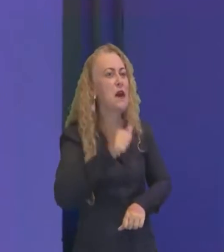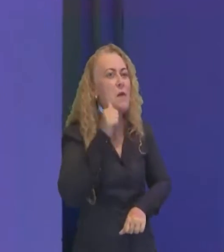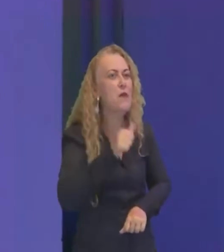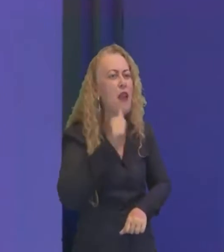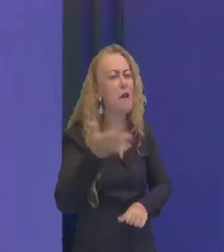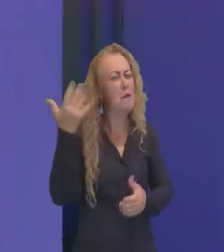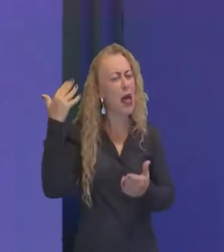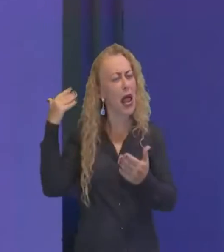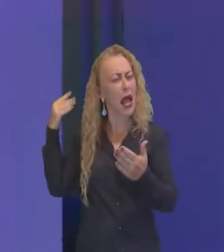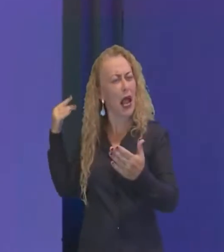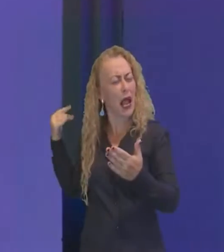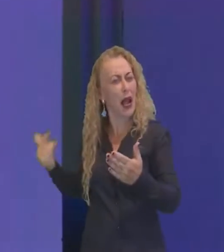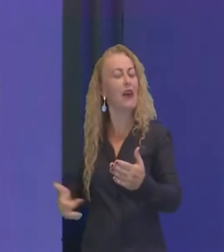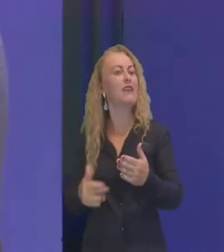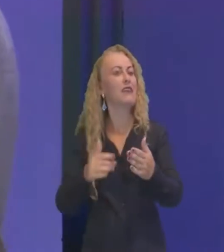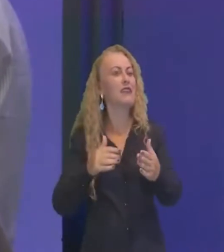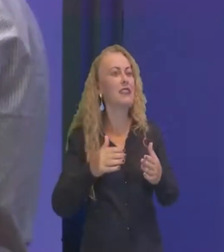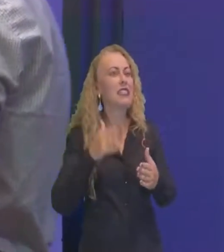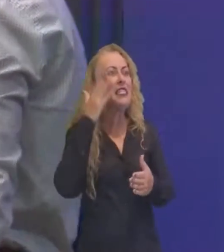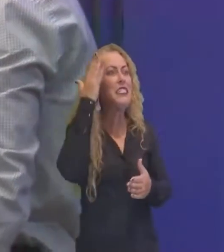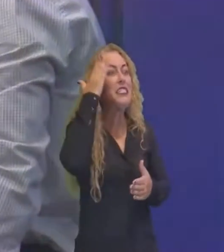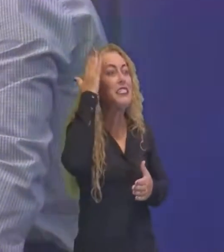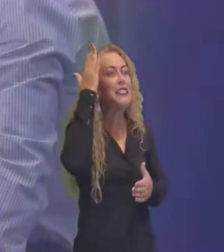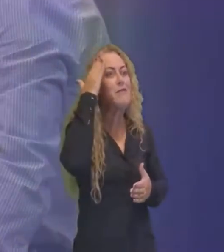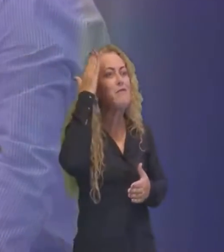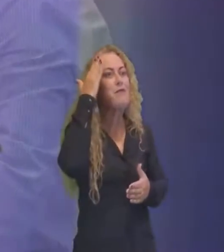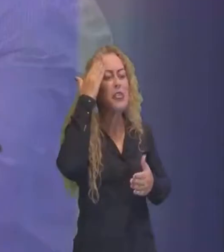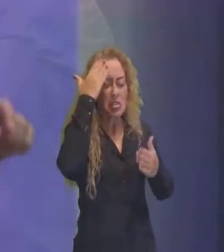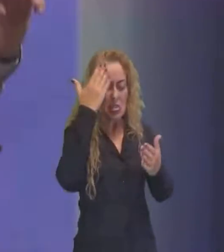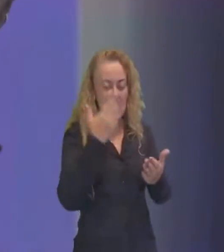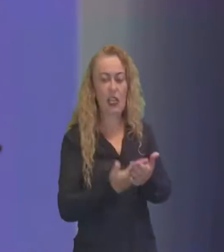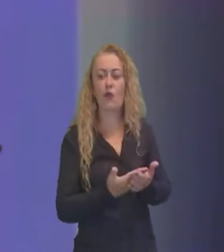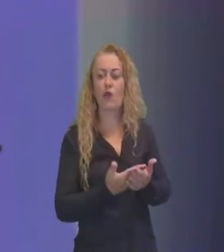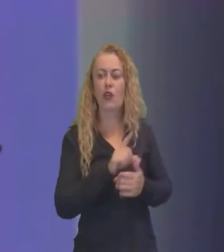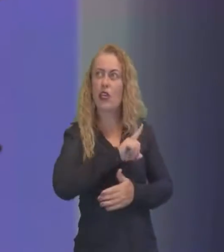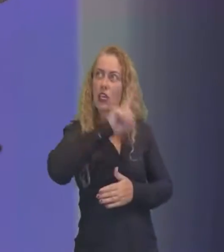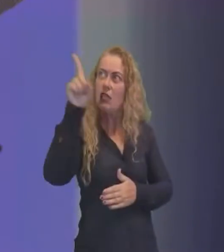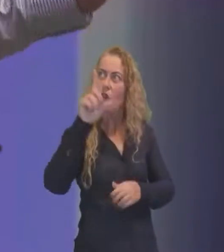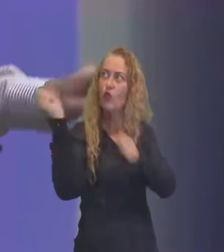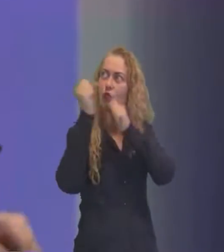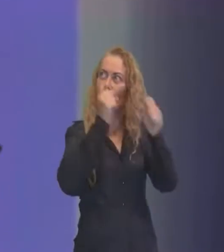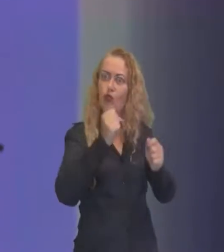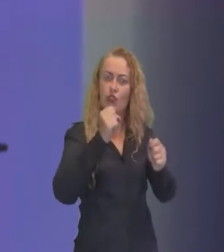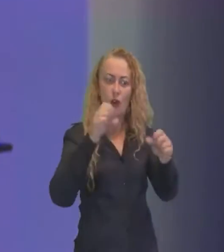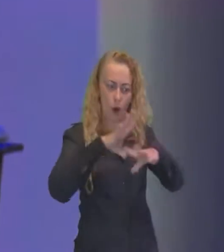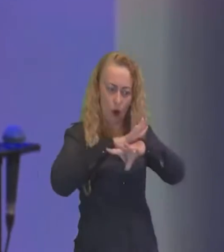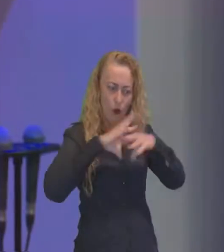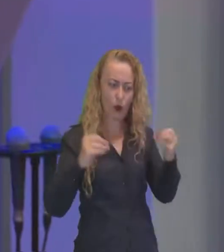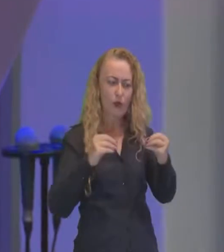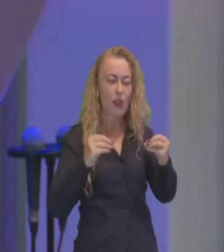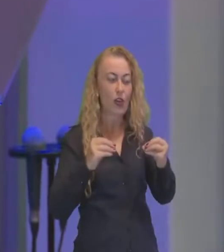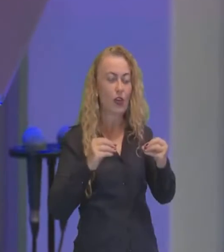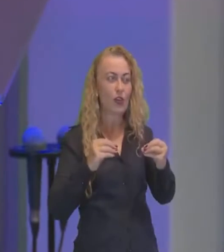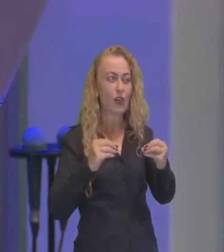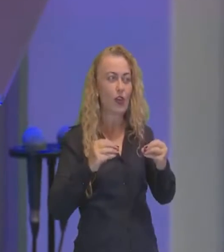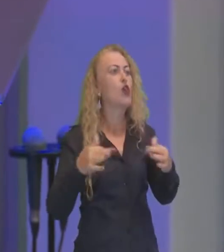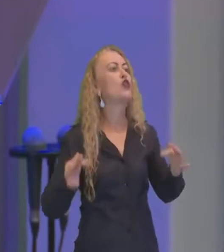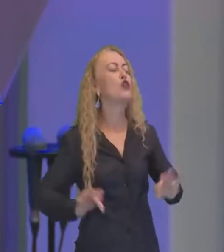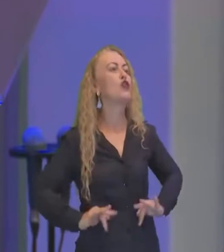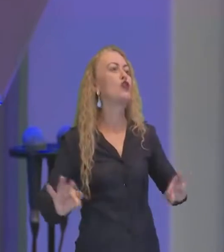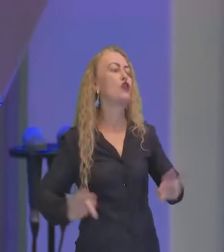Senhor tinha poder para curá-lo. E ela foi curada para a honra e glória do nome do